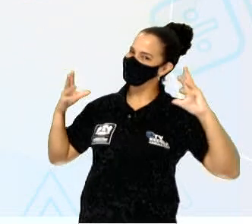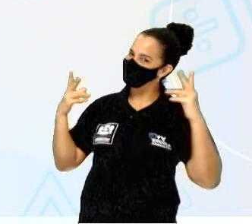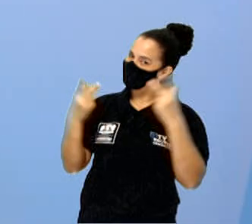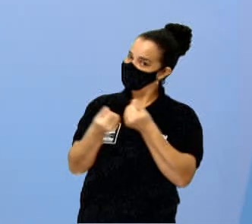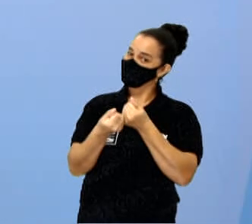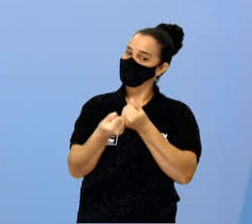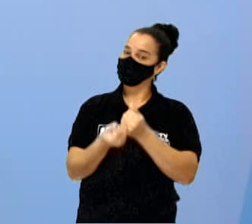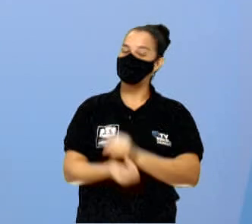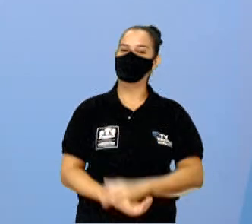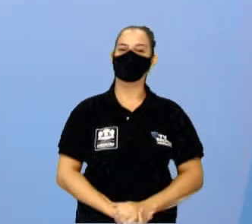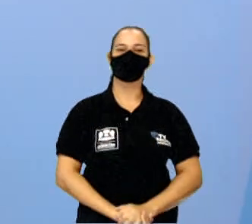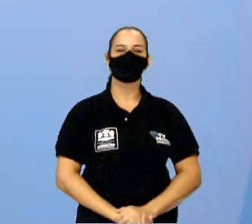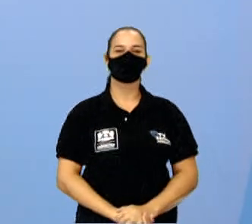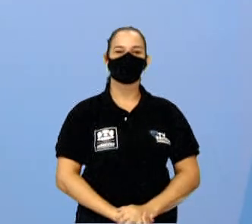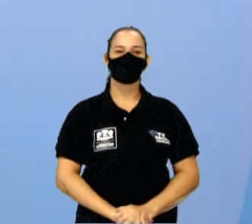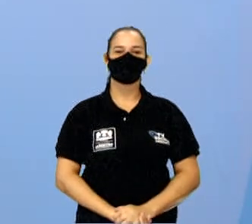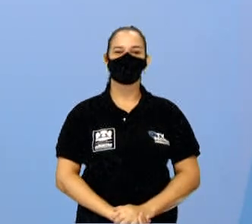todos.